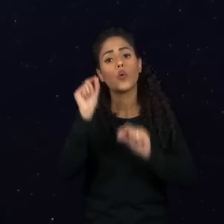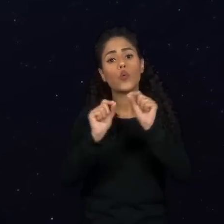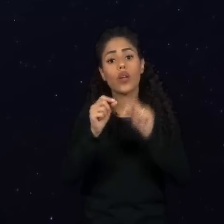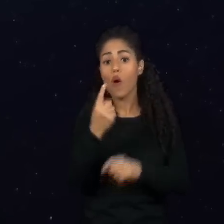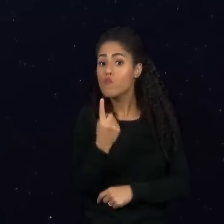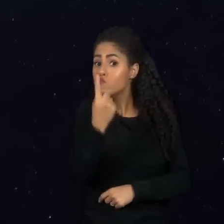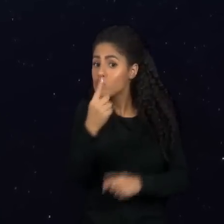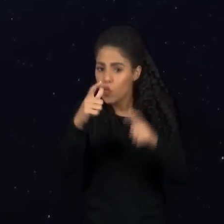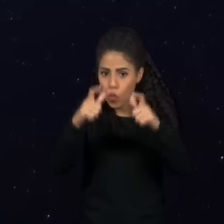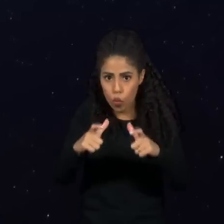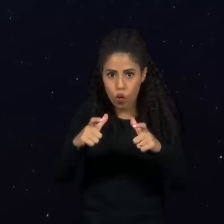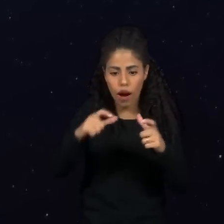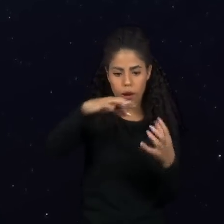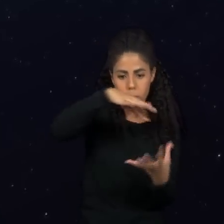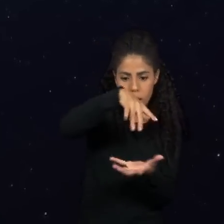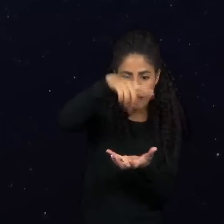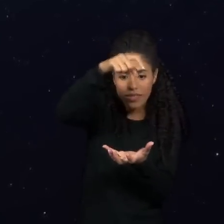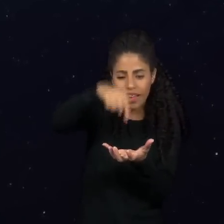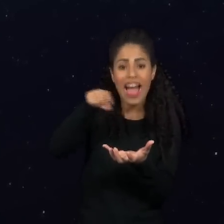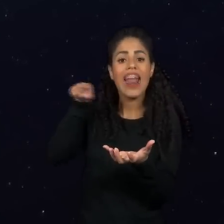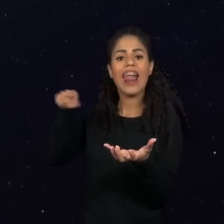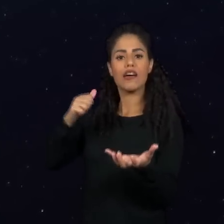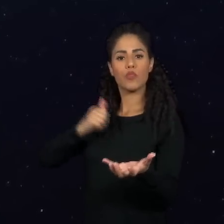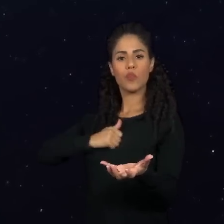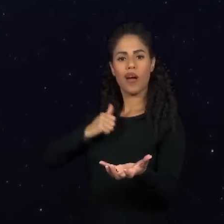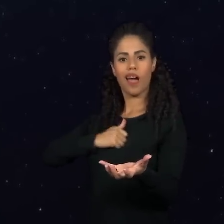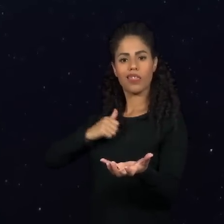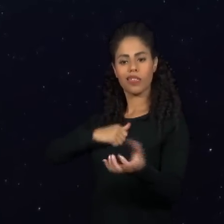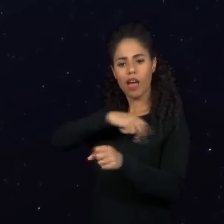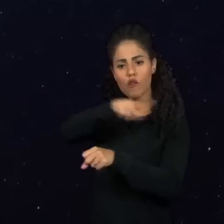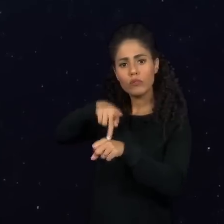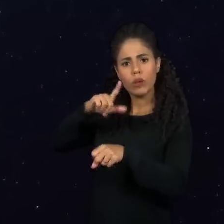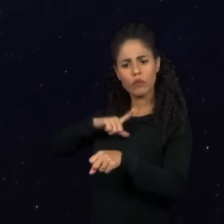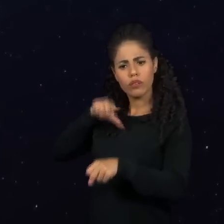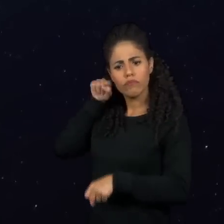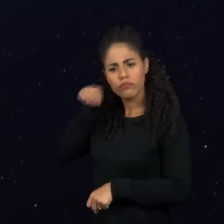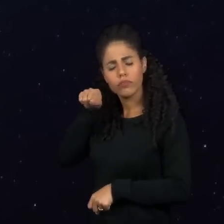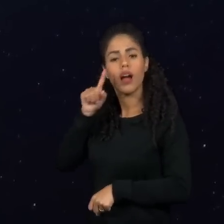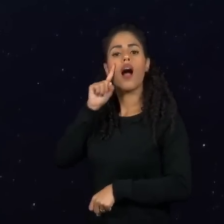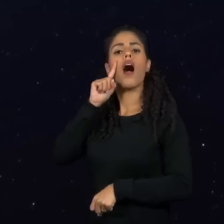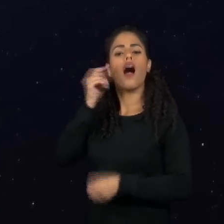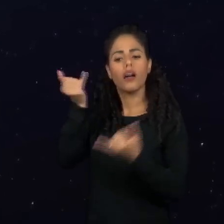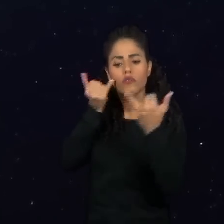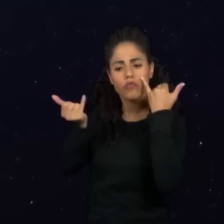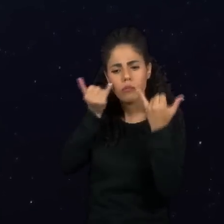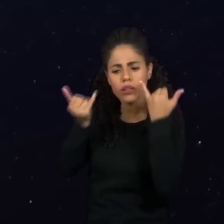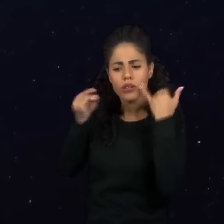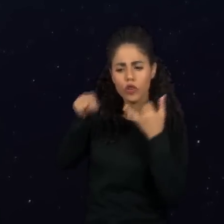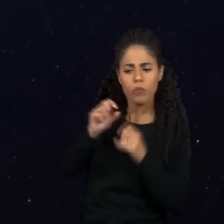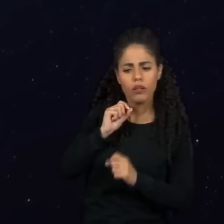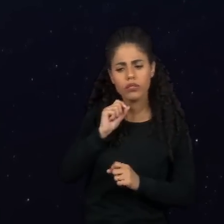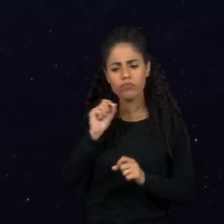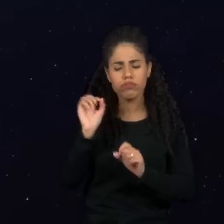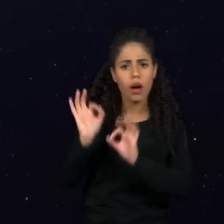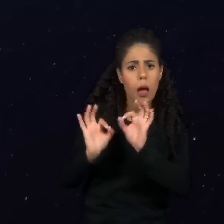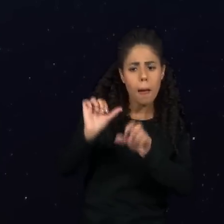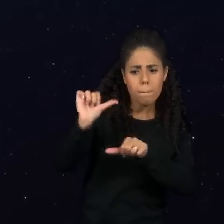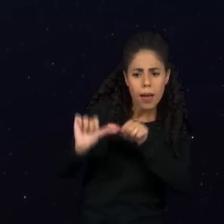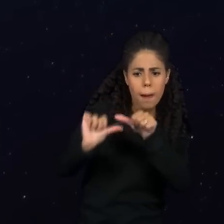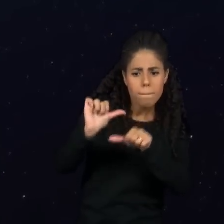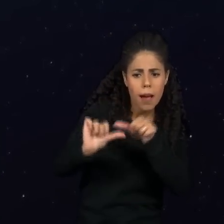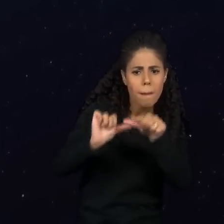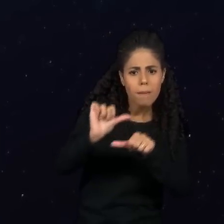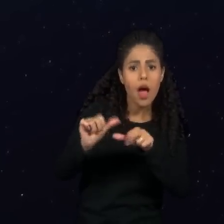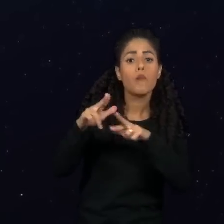local da Terra, né, um lago no Canadá, onde teria os registros que indicam a mudança provocada pelo homem